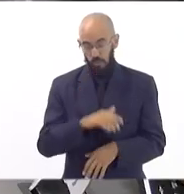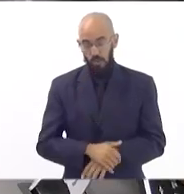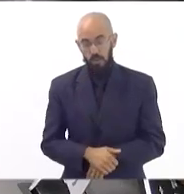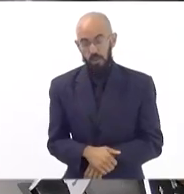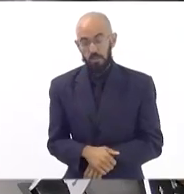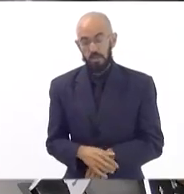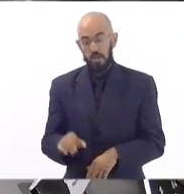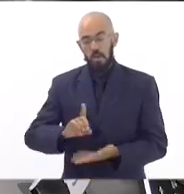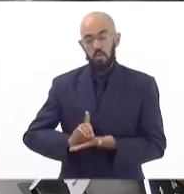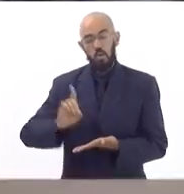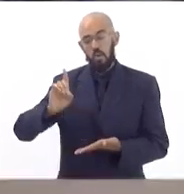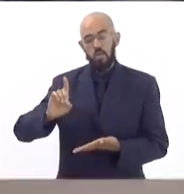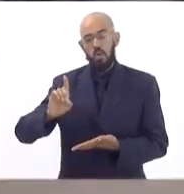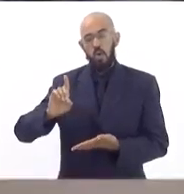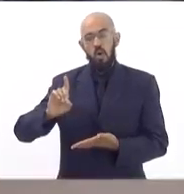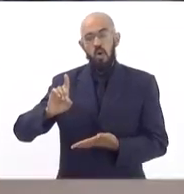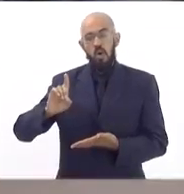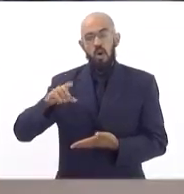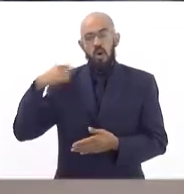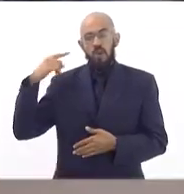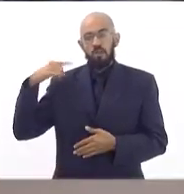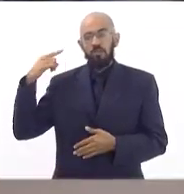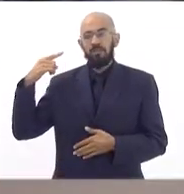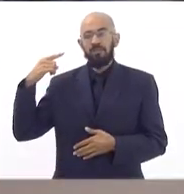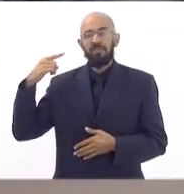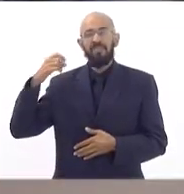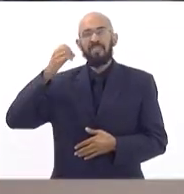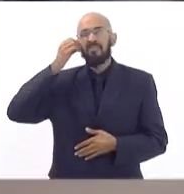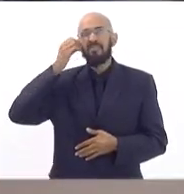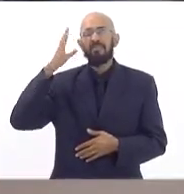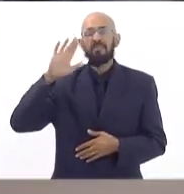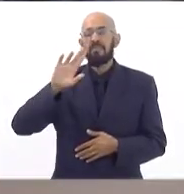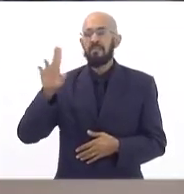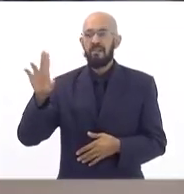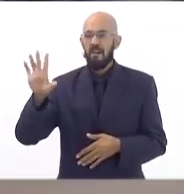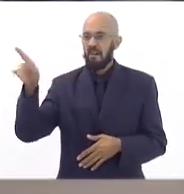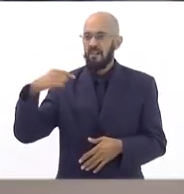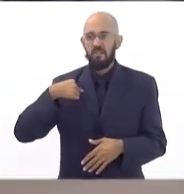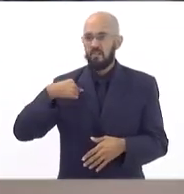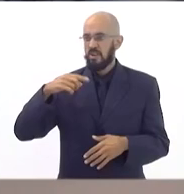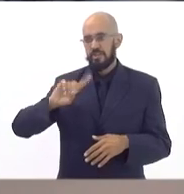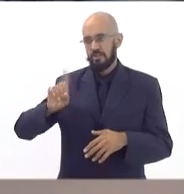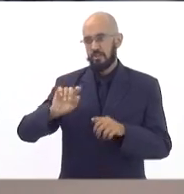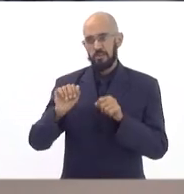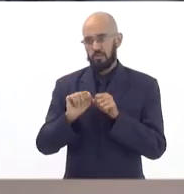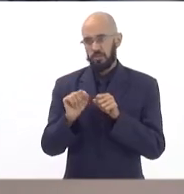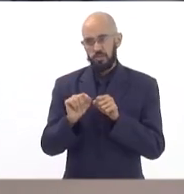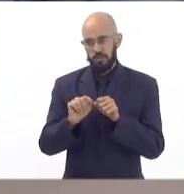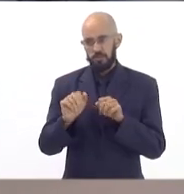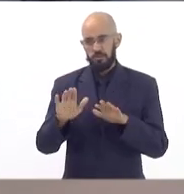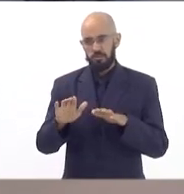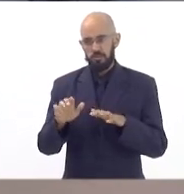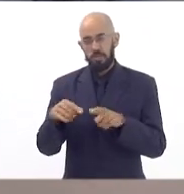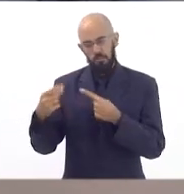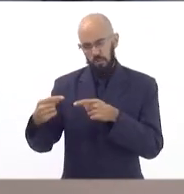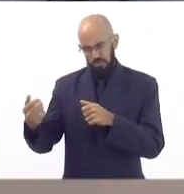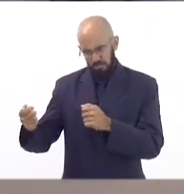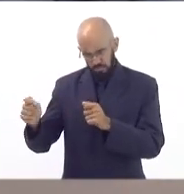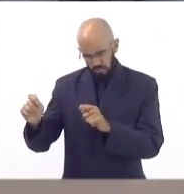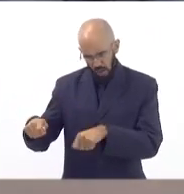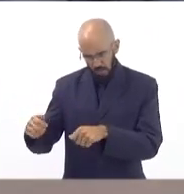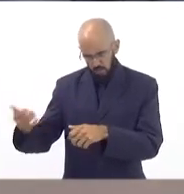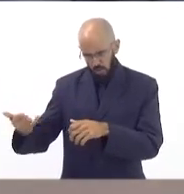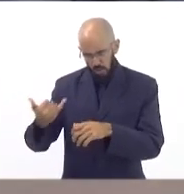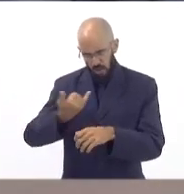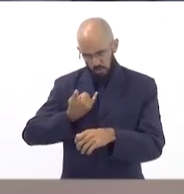e ao depois embargador agora no vamos Recordar que eu não quero pessoa que foi diretamente você pode usar informar a posteriori por